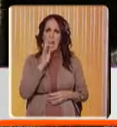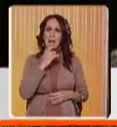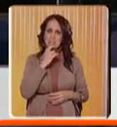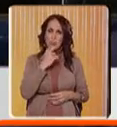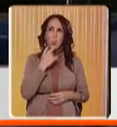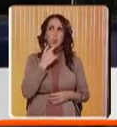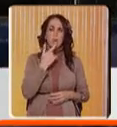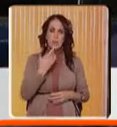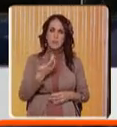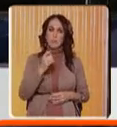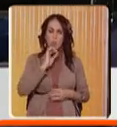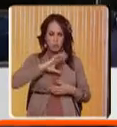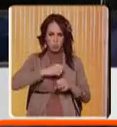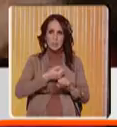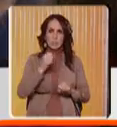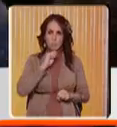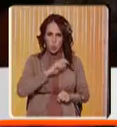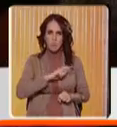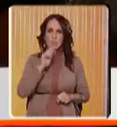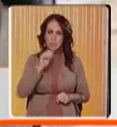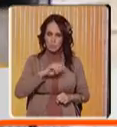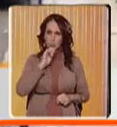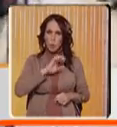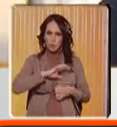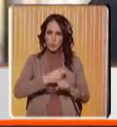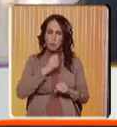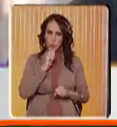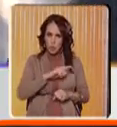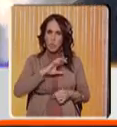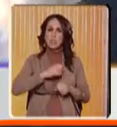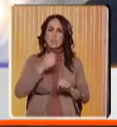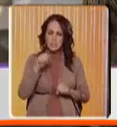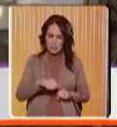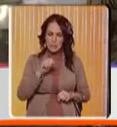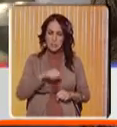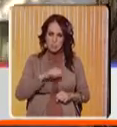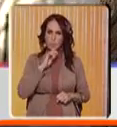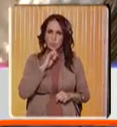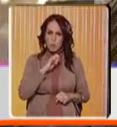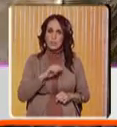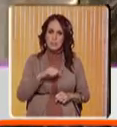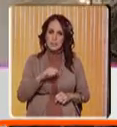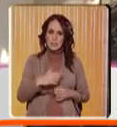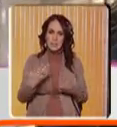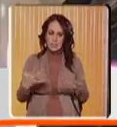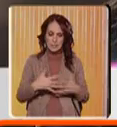em excesso. Pode destruir, sim, senhor. Sim. Sim. Sim, sem dúvida. Claro,